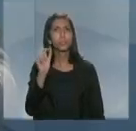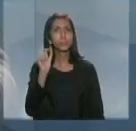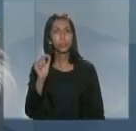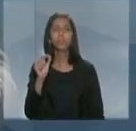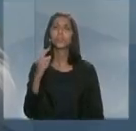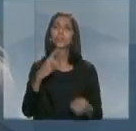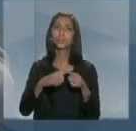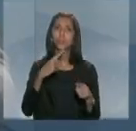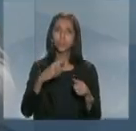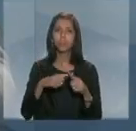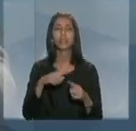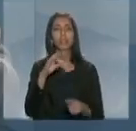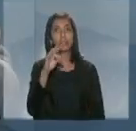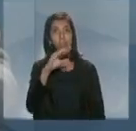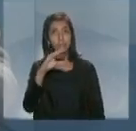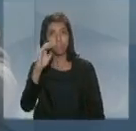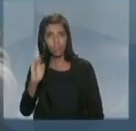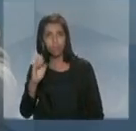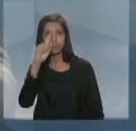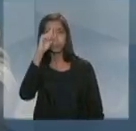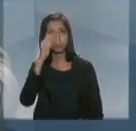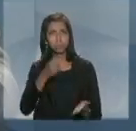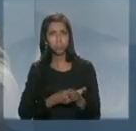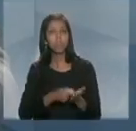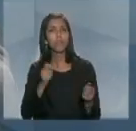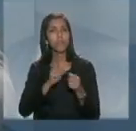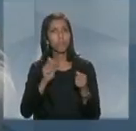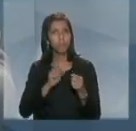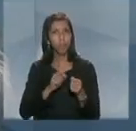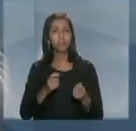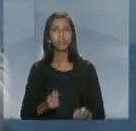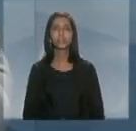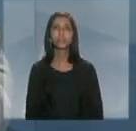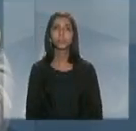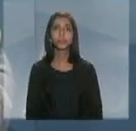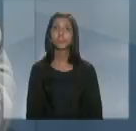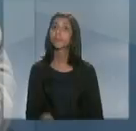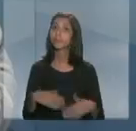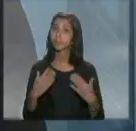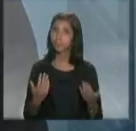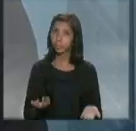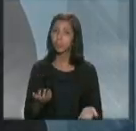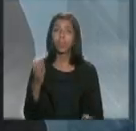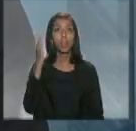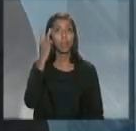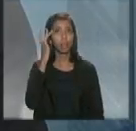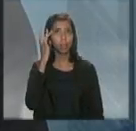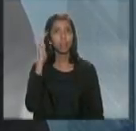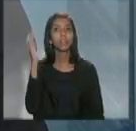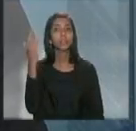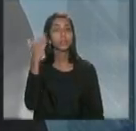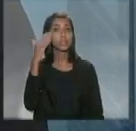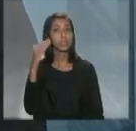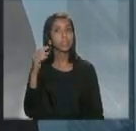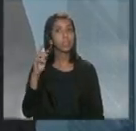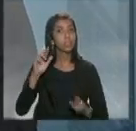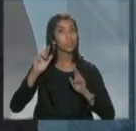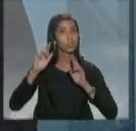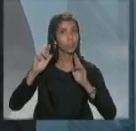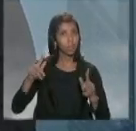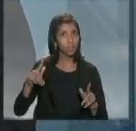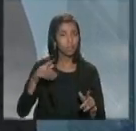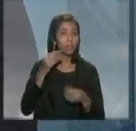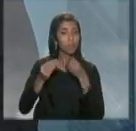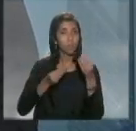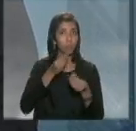Business Intelligence e por que o Tribunal de Contas decidiu adotar essa ferramenta. Bem, eu acho que tem que ser entendida a